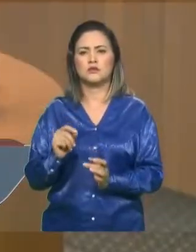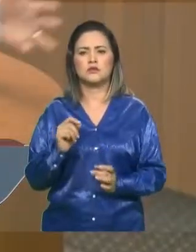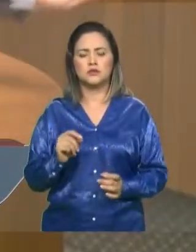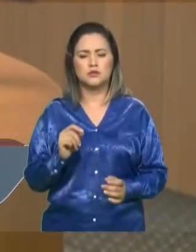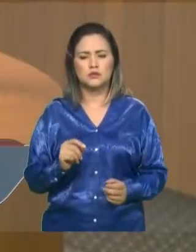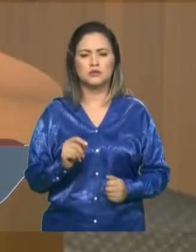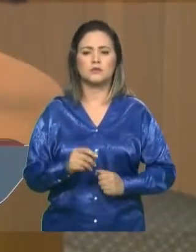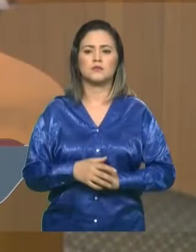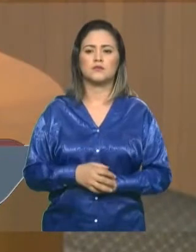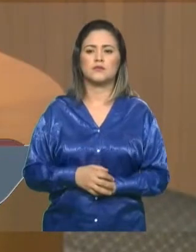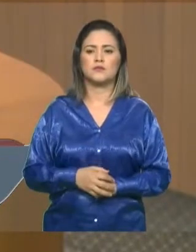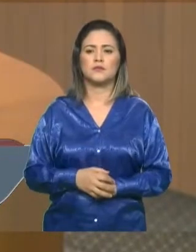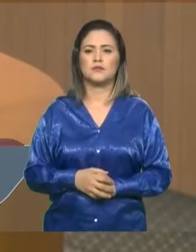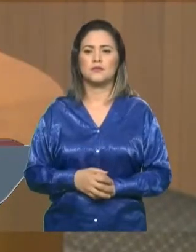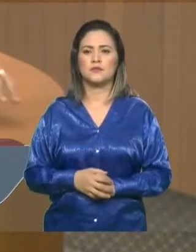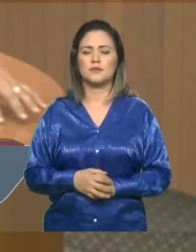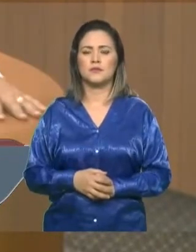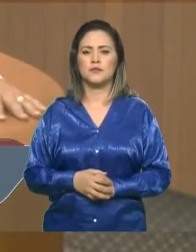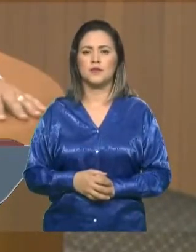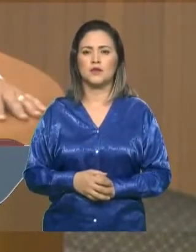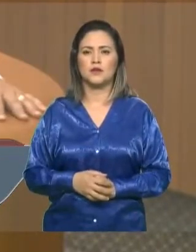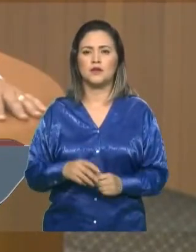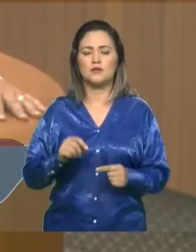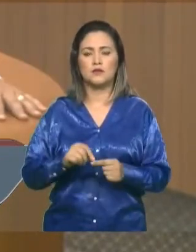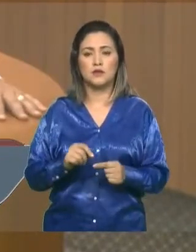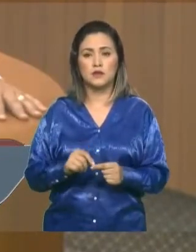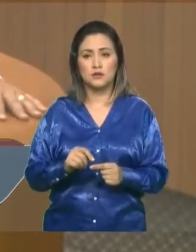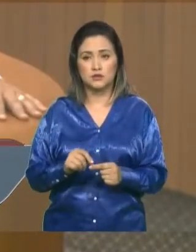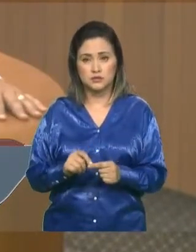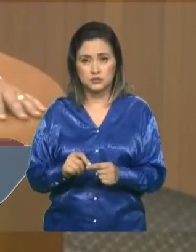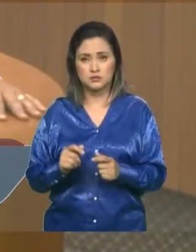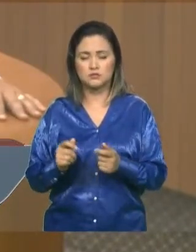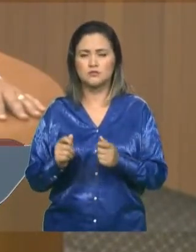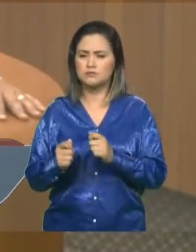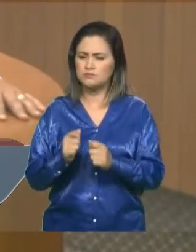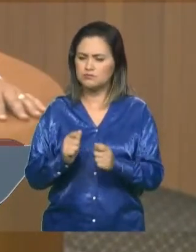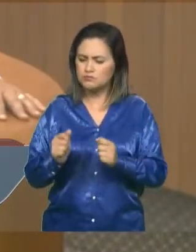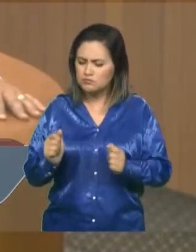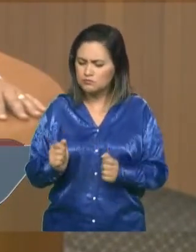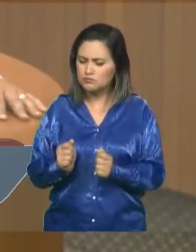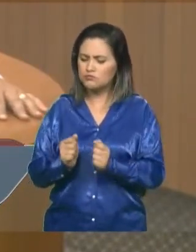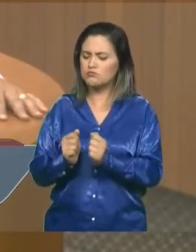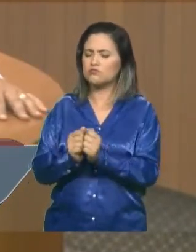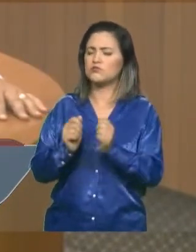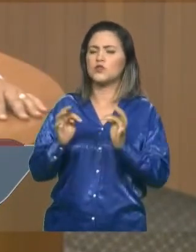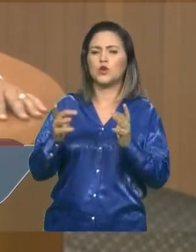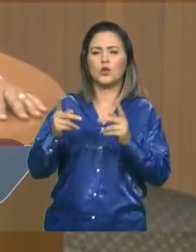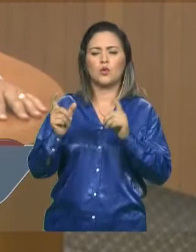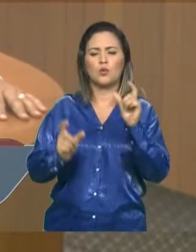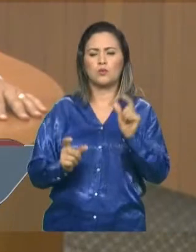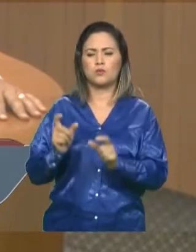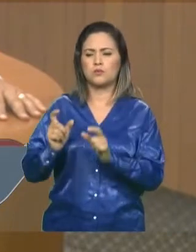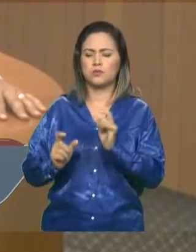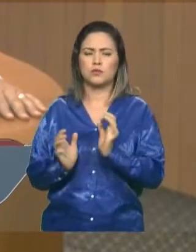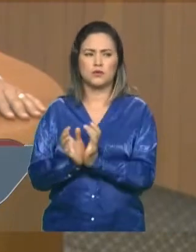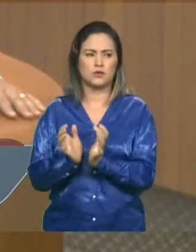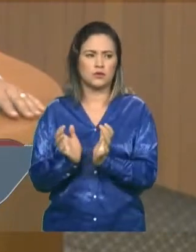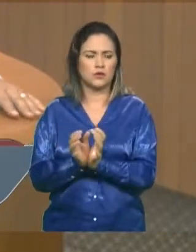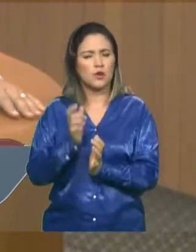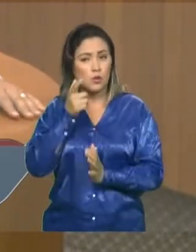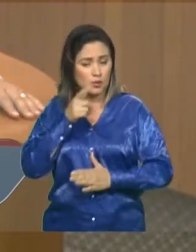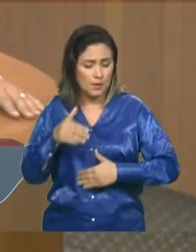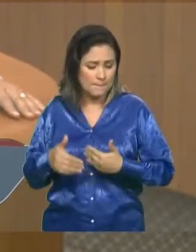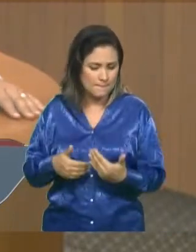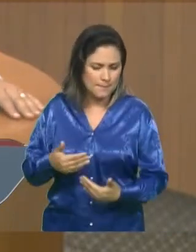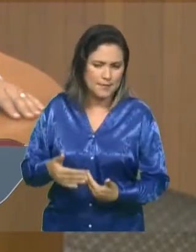Gerri, juntamente com todos os membros do partido, que o nosso partido conseguiu dar esse salto, que hoje